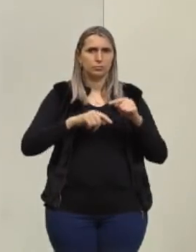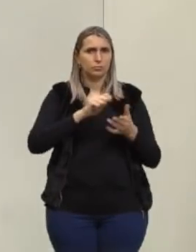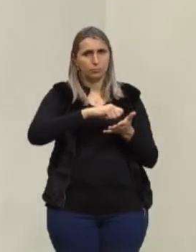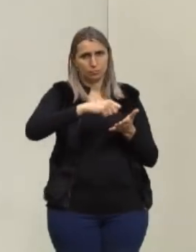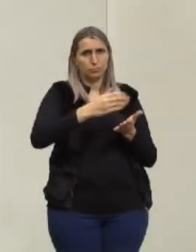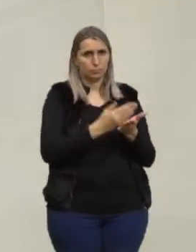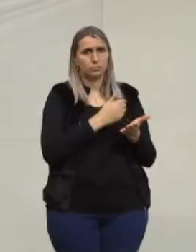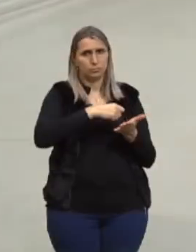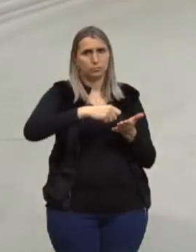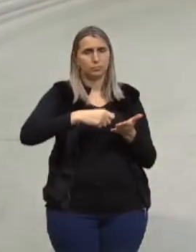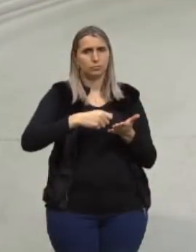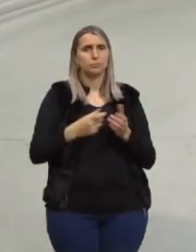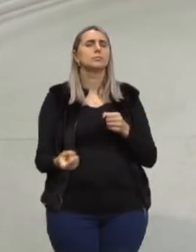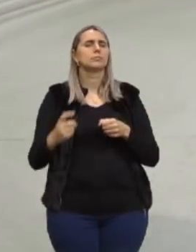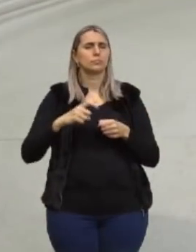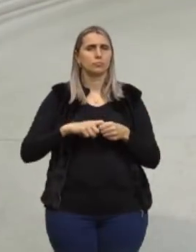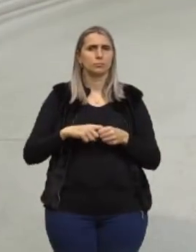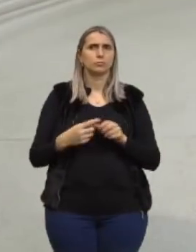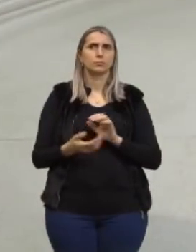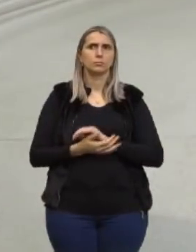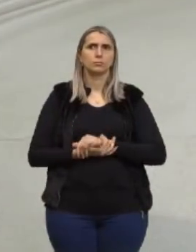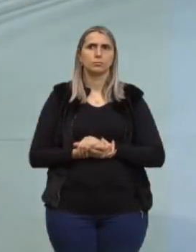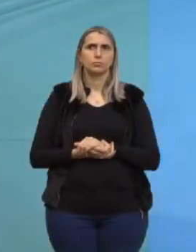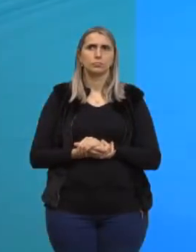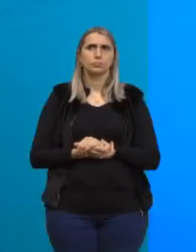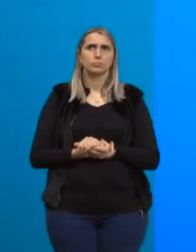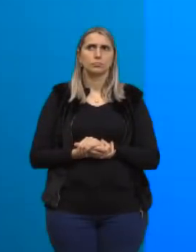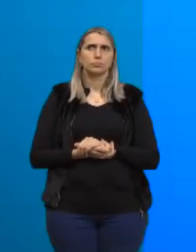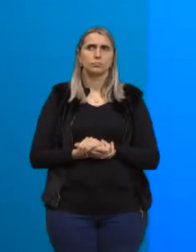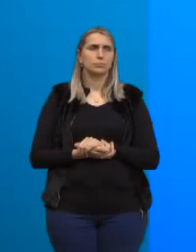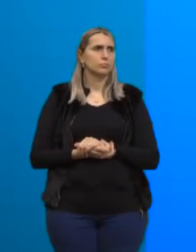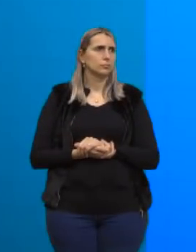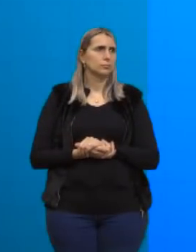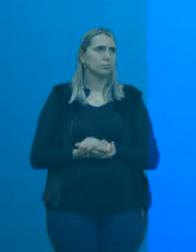retorno em seguidinha e